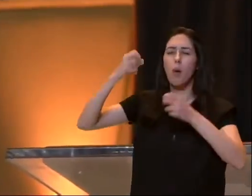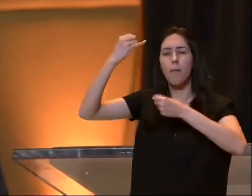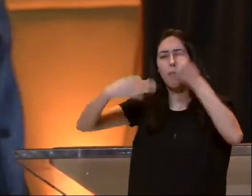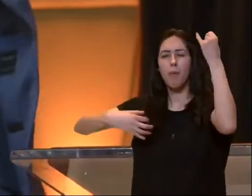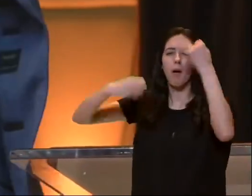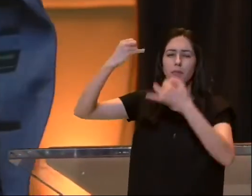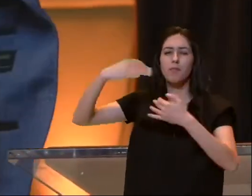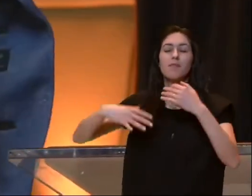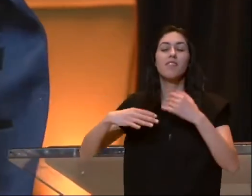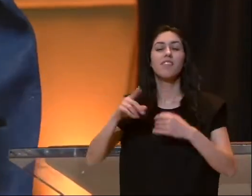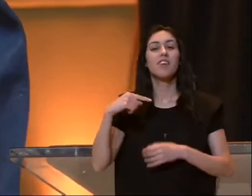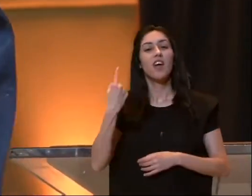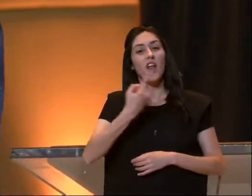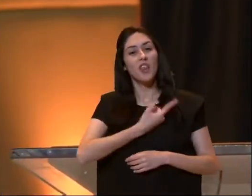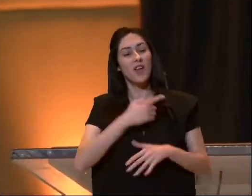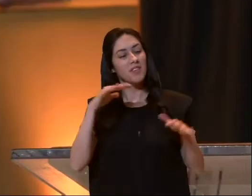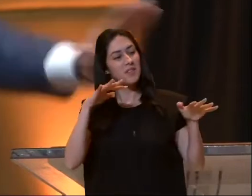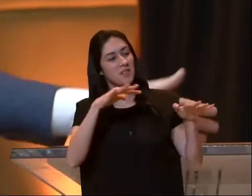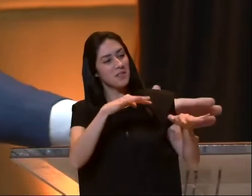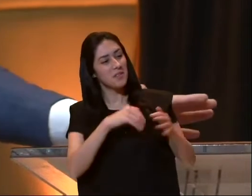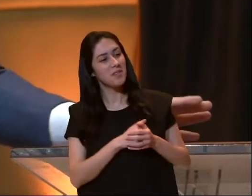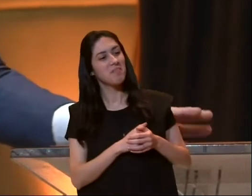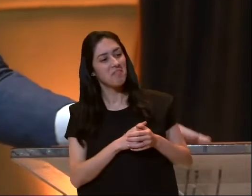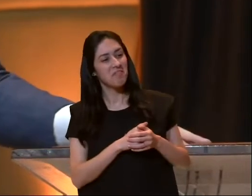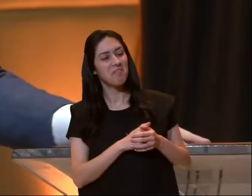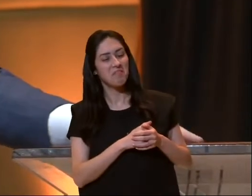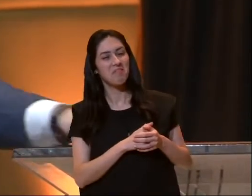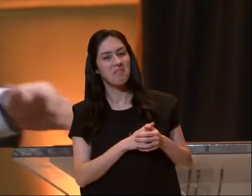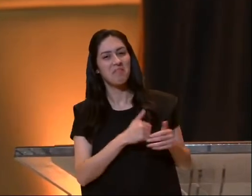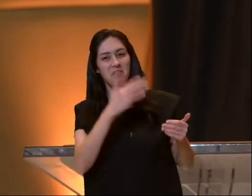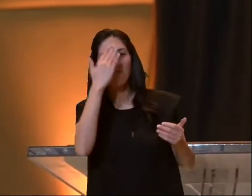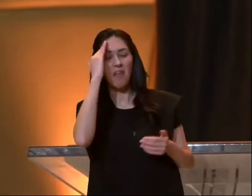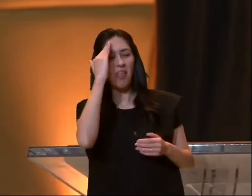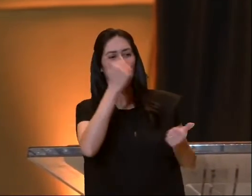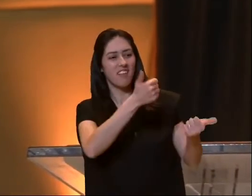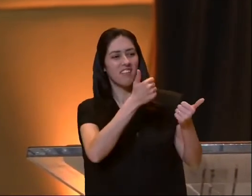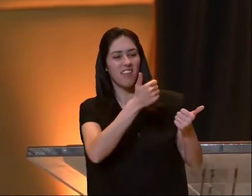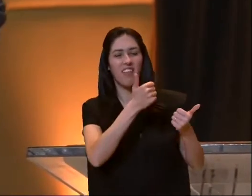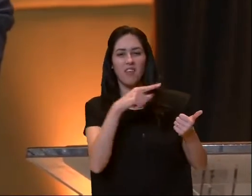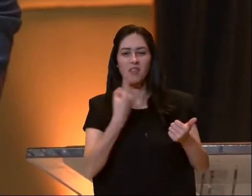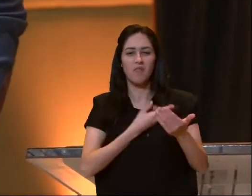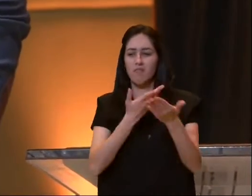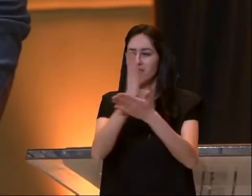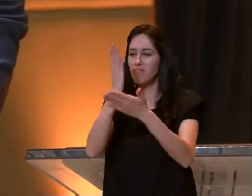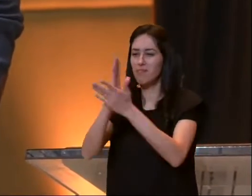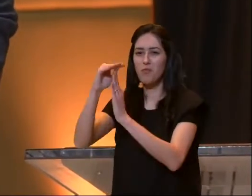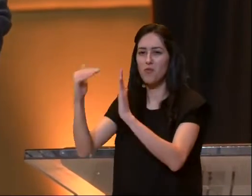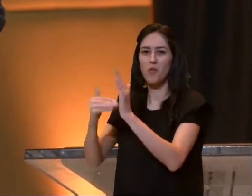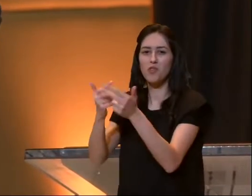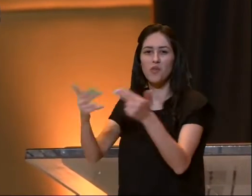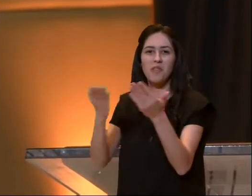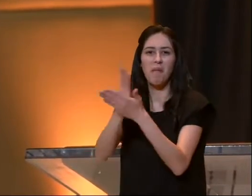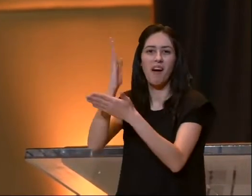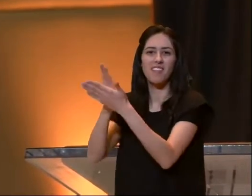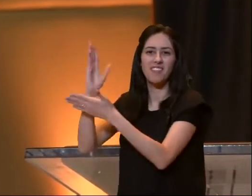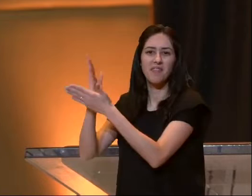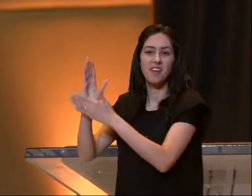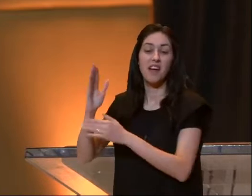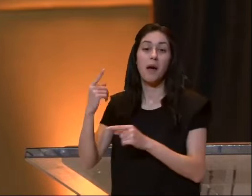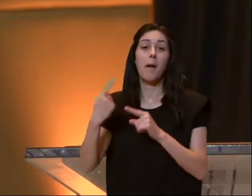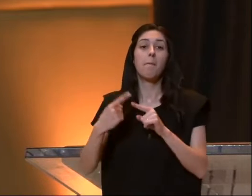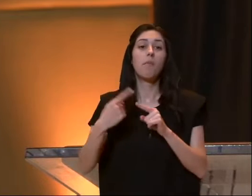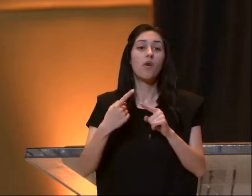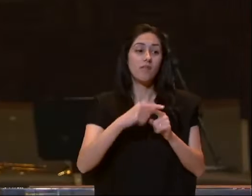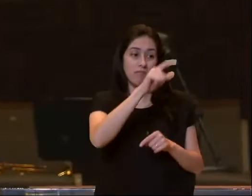história, a gente aprovava as coisas unânime. Porque de alguma maneira, alguém com um